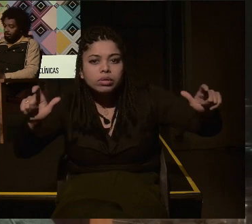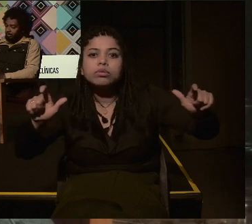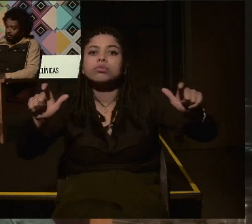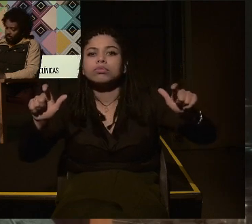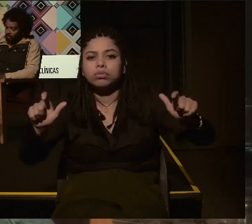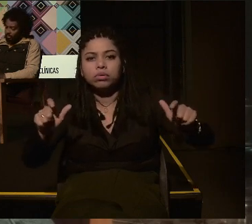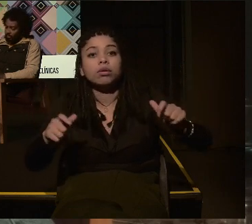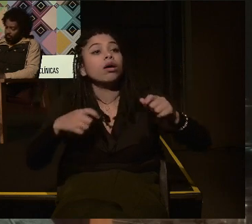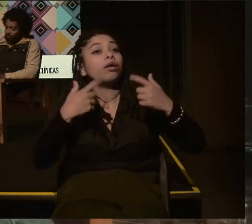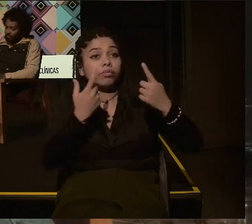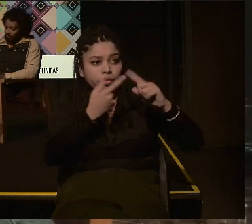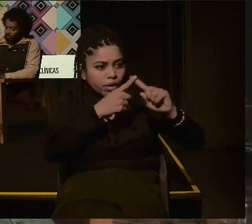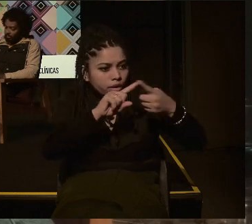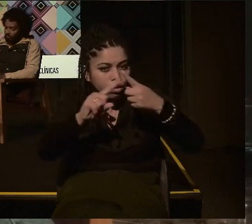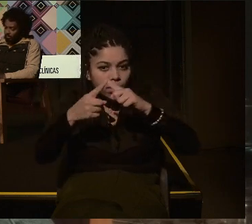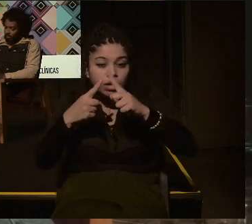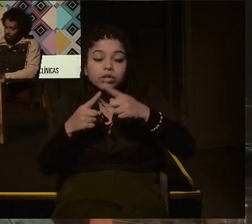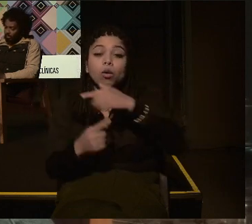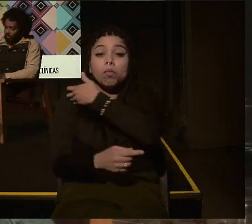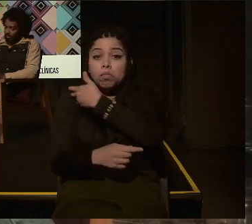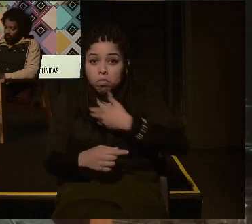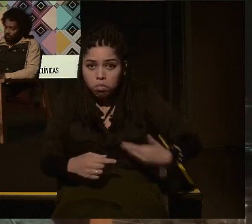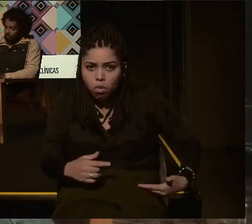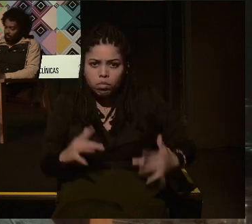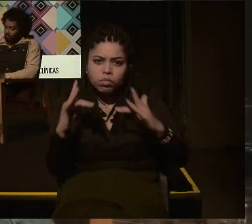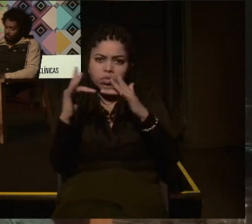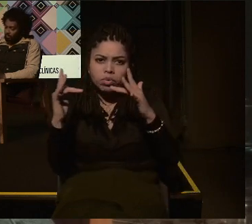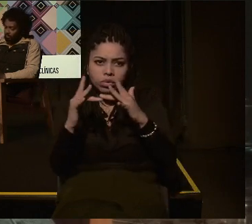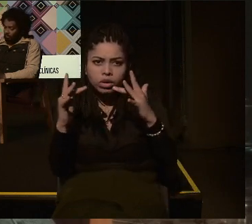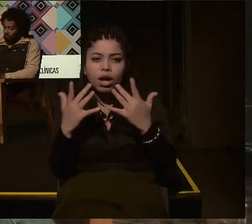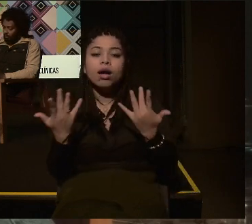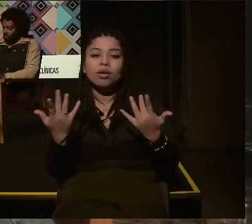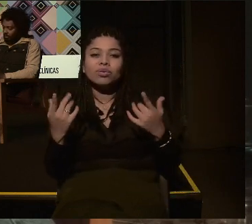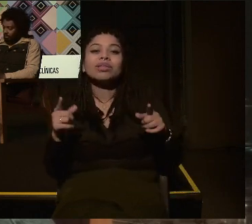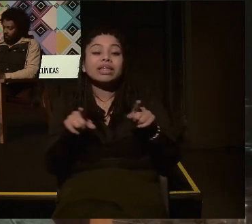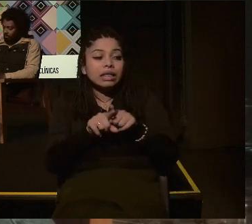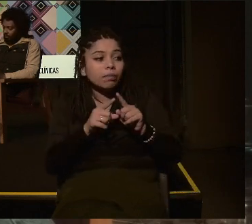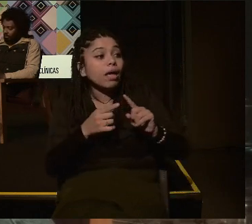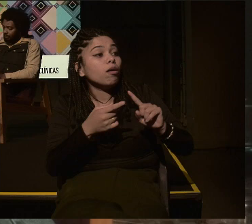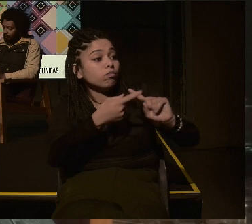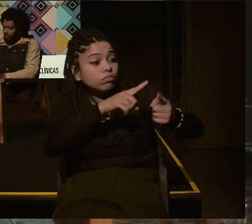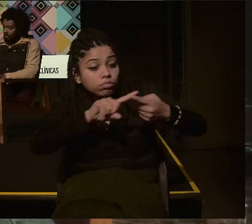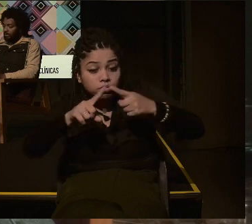seja territorial. E, por isso, o resgate,